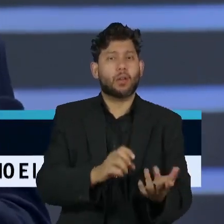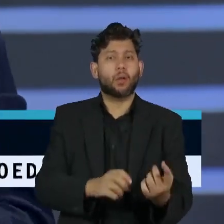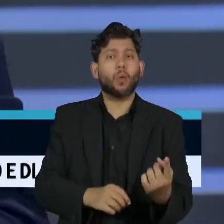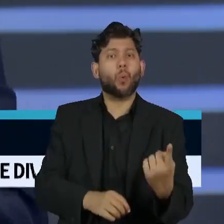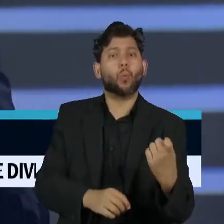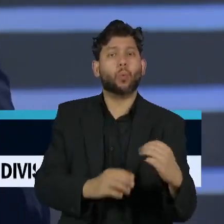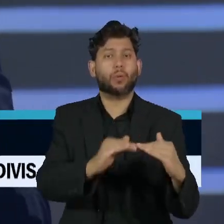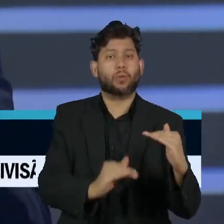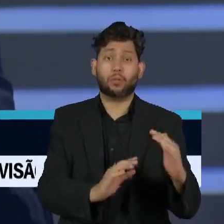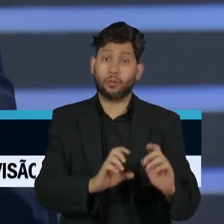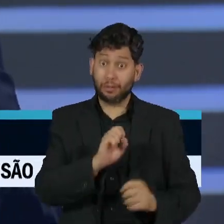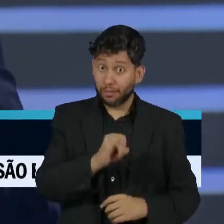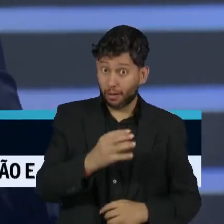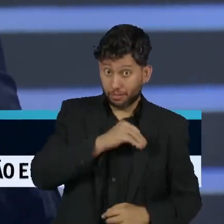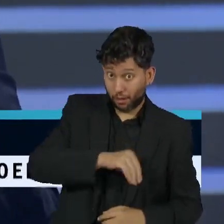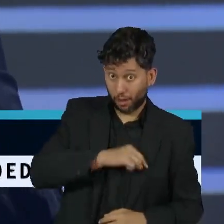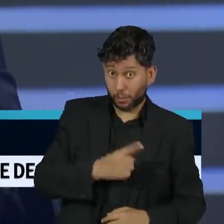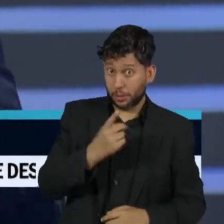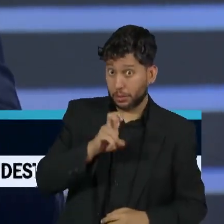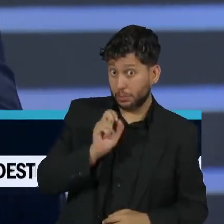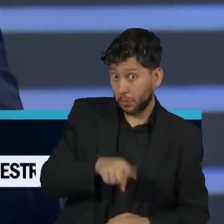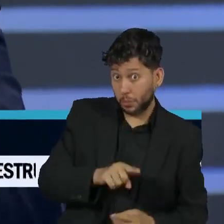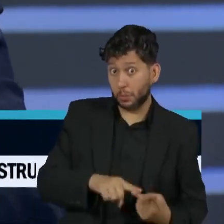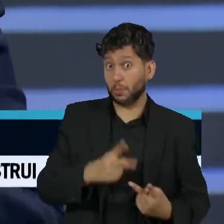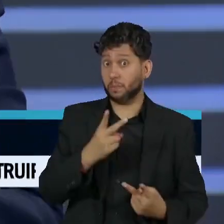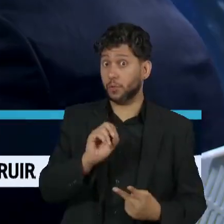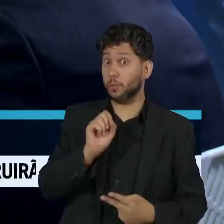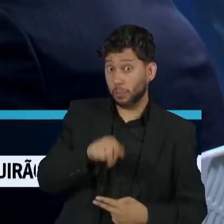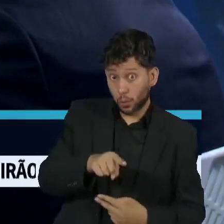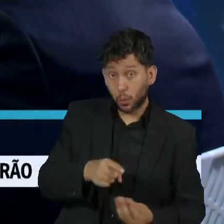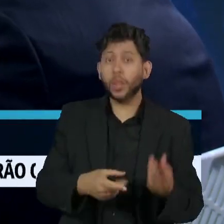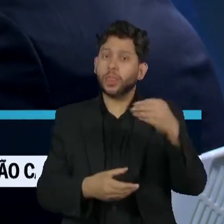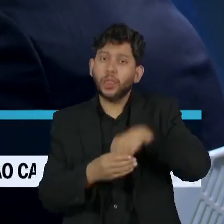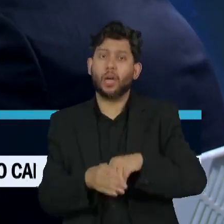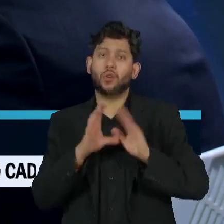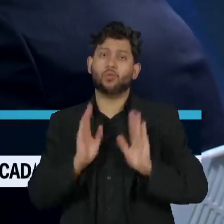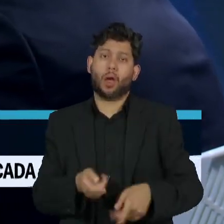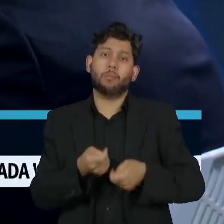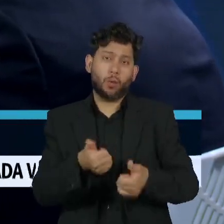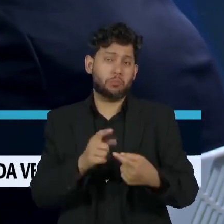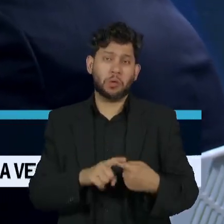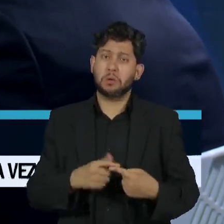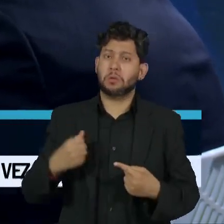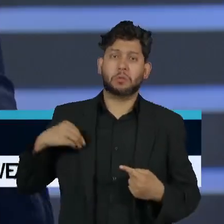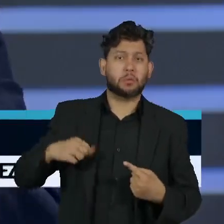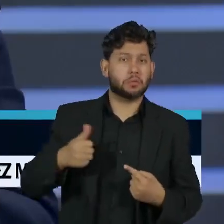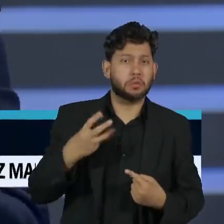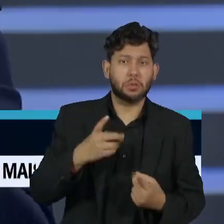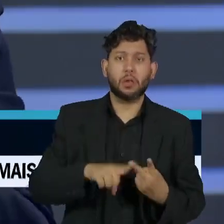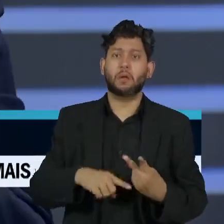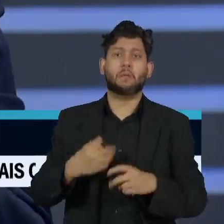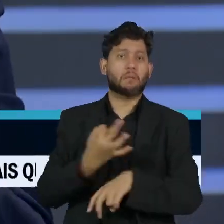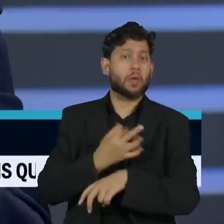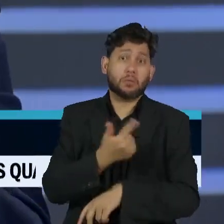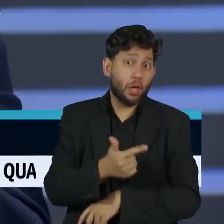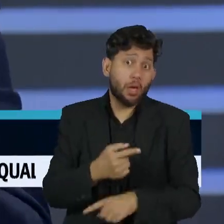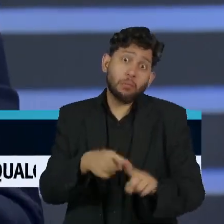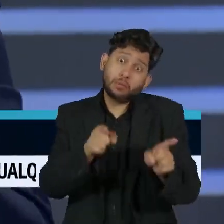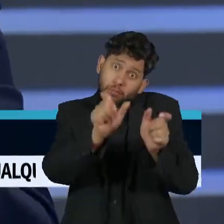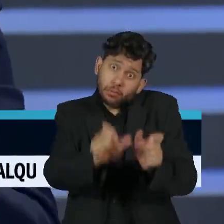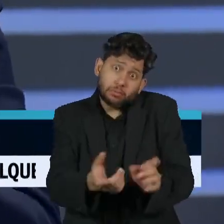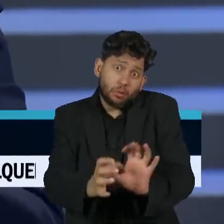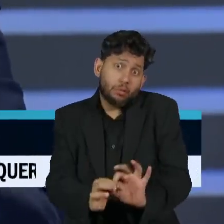suficiente você quer receber 15.000 20.000 já tá embutido aí tudo você não vai ter 13º não vai ter férias mas você tem a liberdade